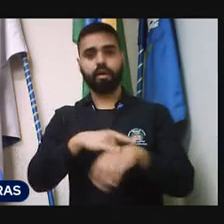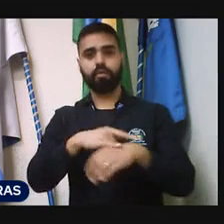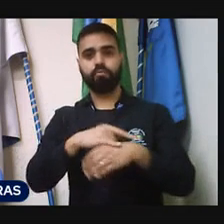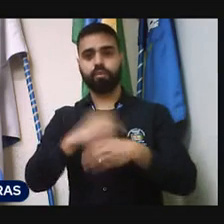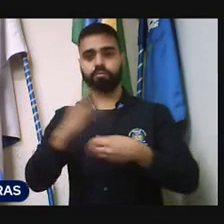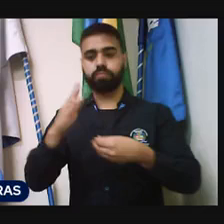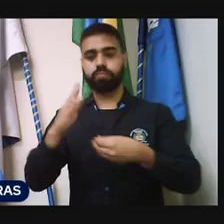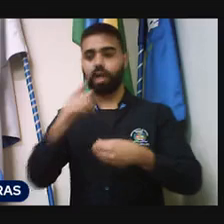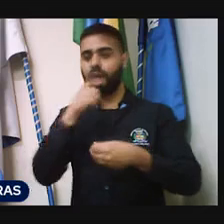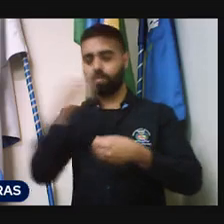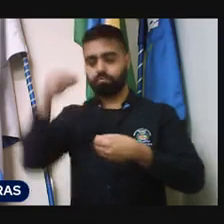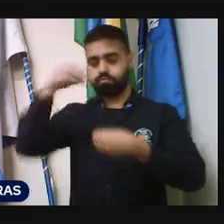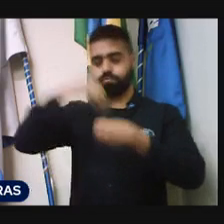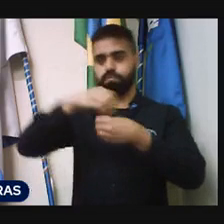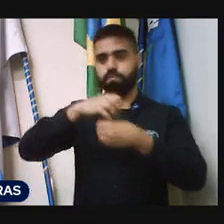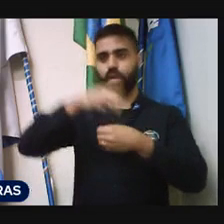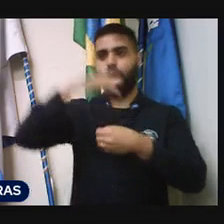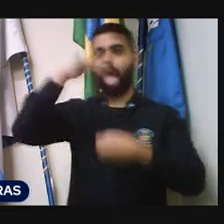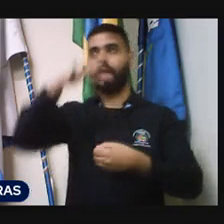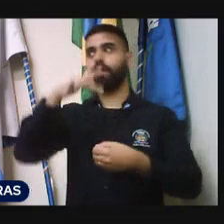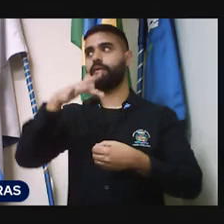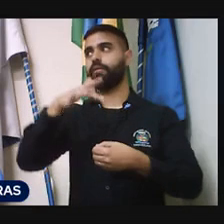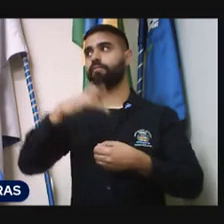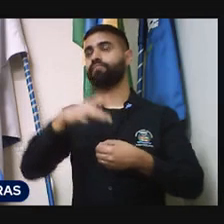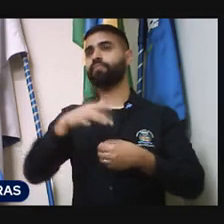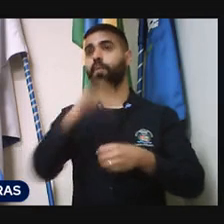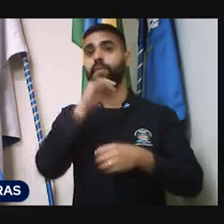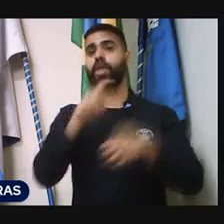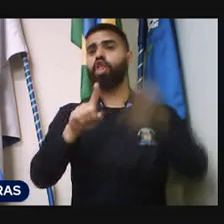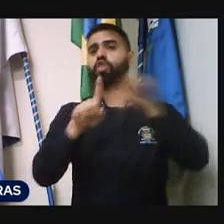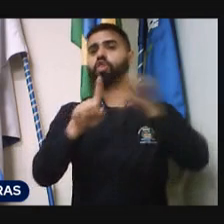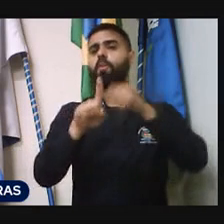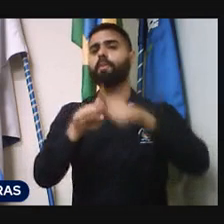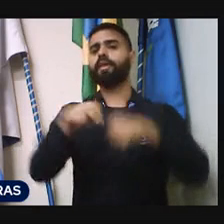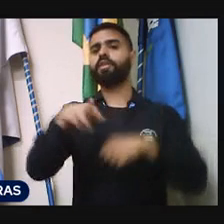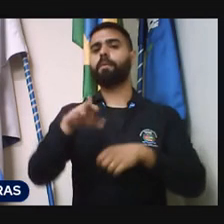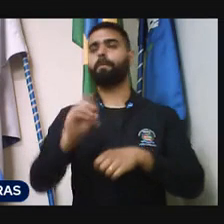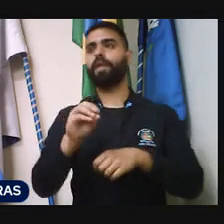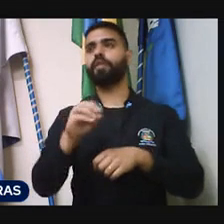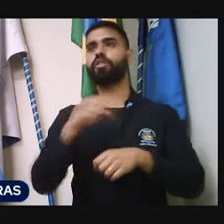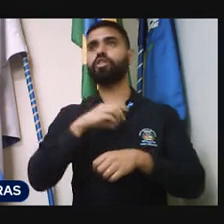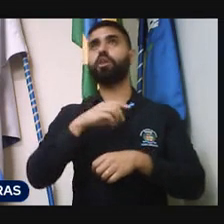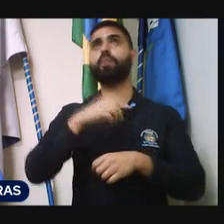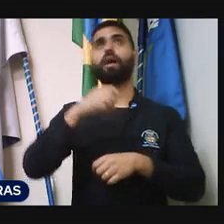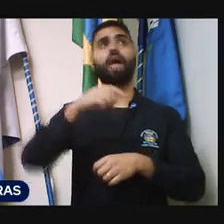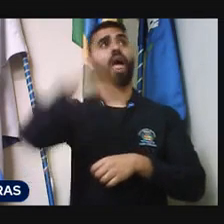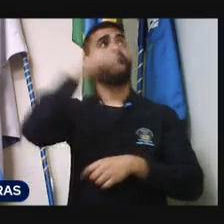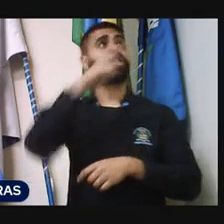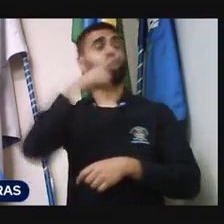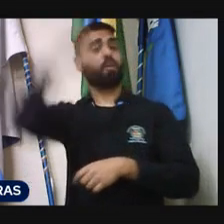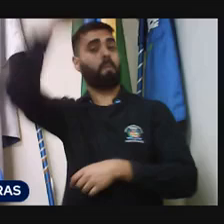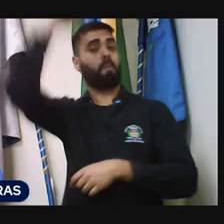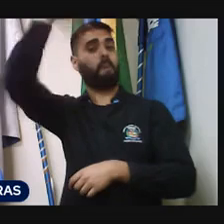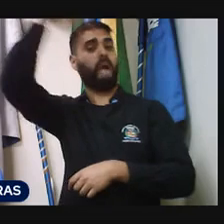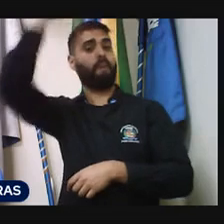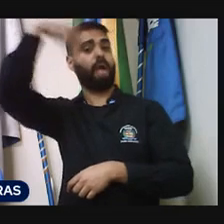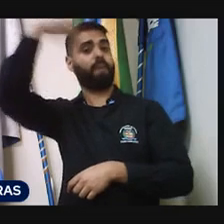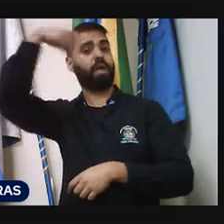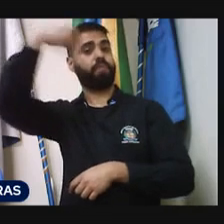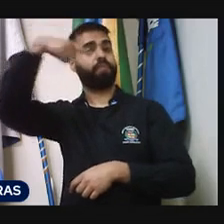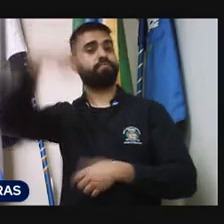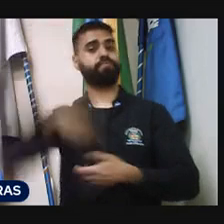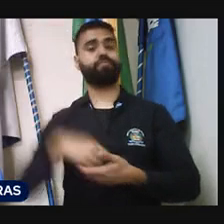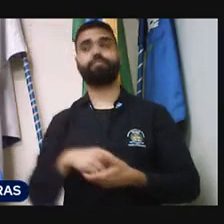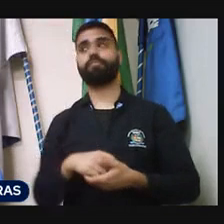e os bueiros entupidos no mês de março aqui de seu a goteira de uma cachoeira da água aqui